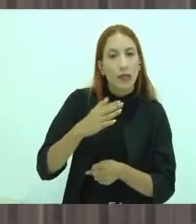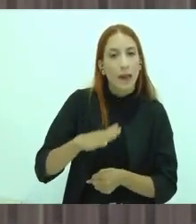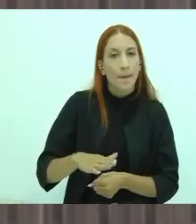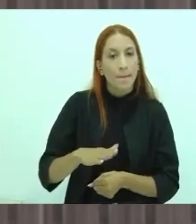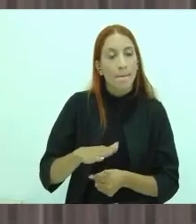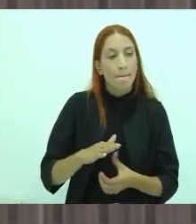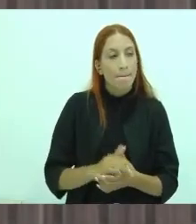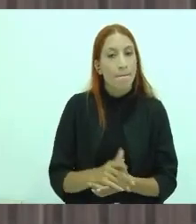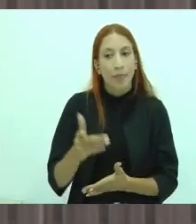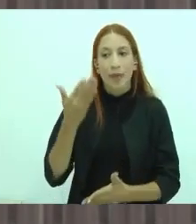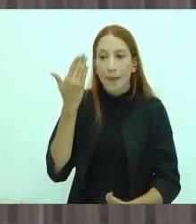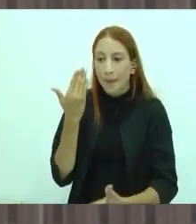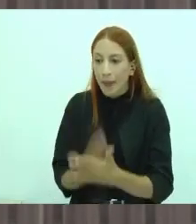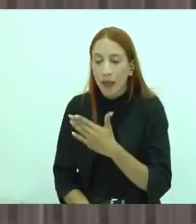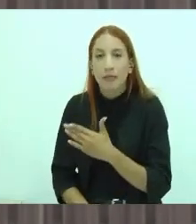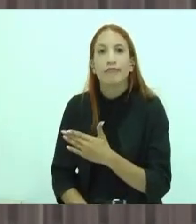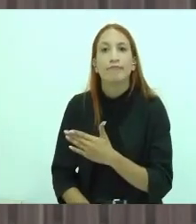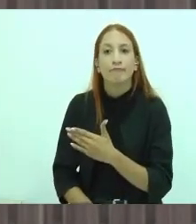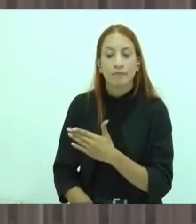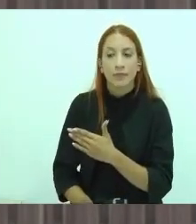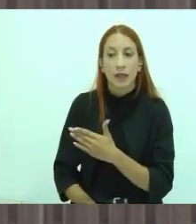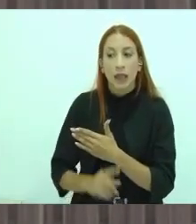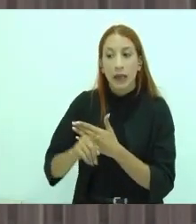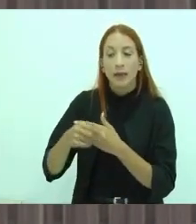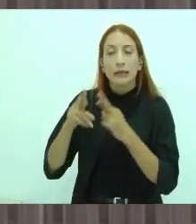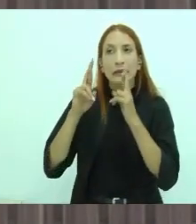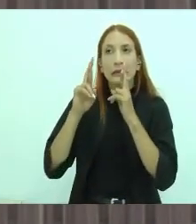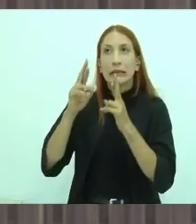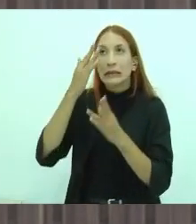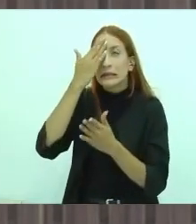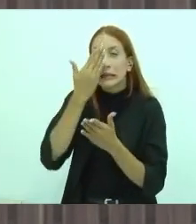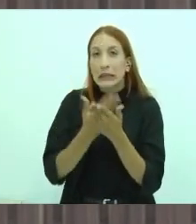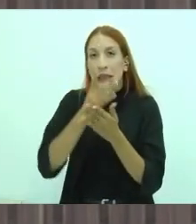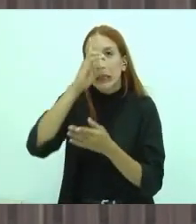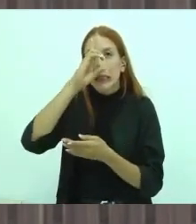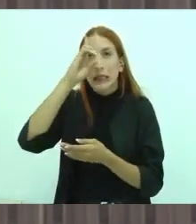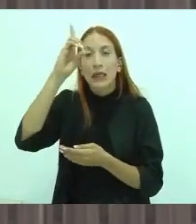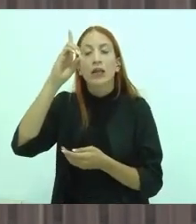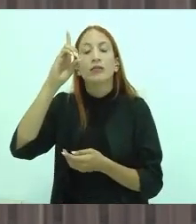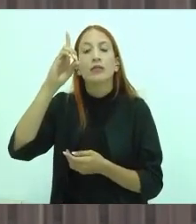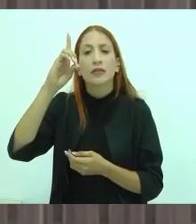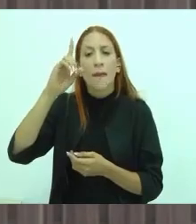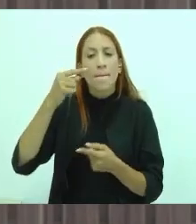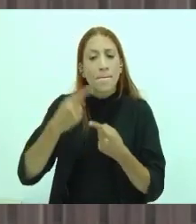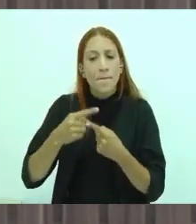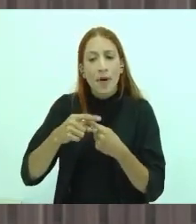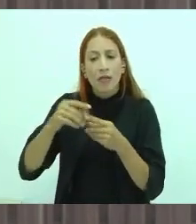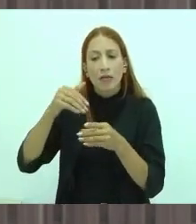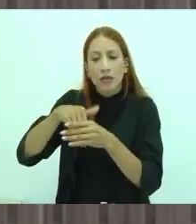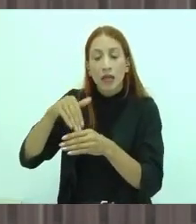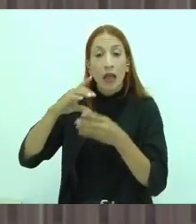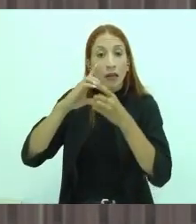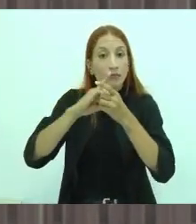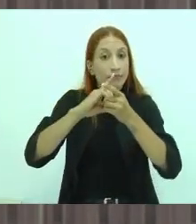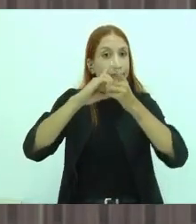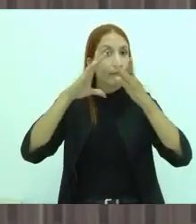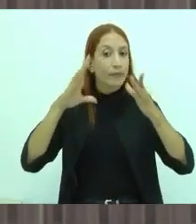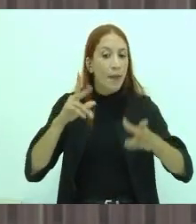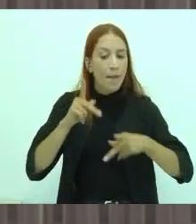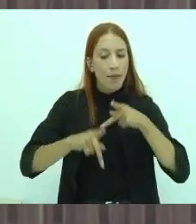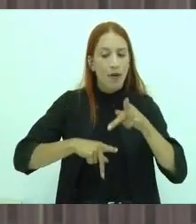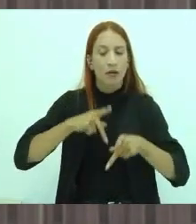trocou o juiz perdemos Carmino Mas confiamos em Deus e confiamos no nosso trabalho eleit democraticamente pelo